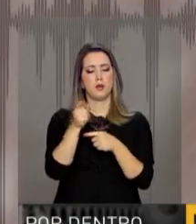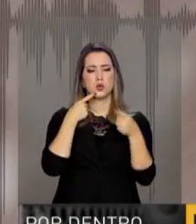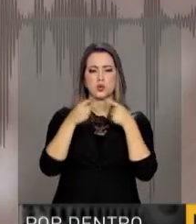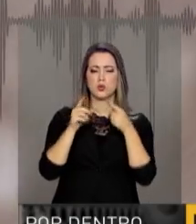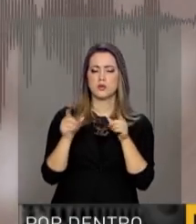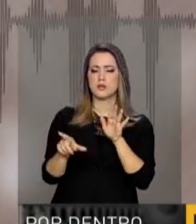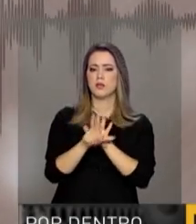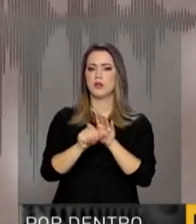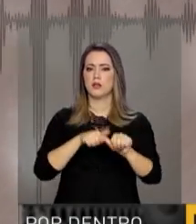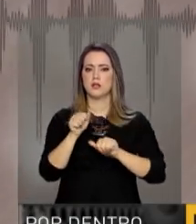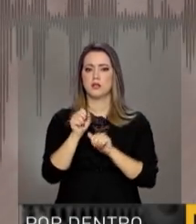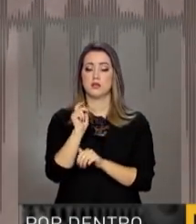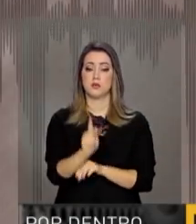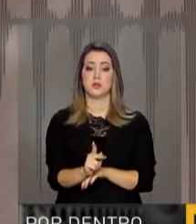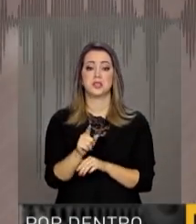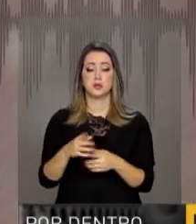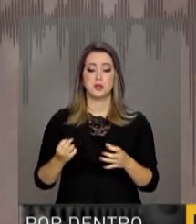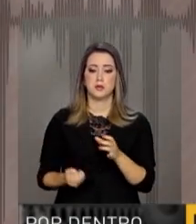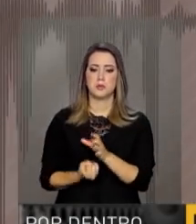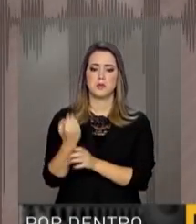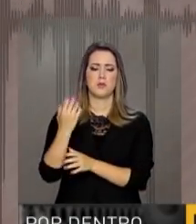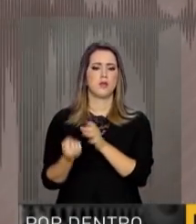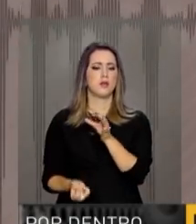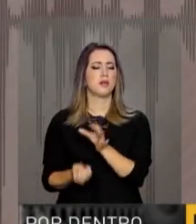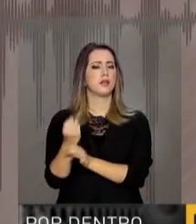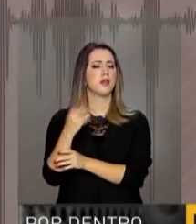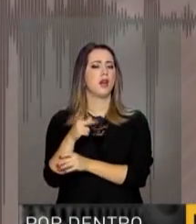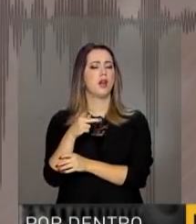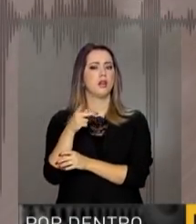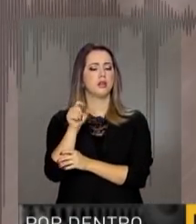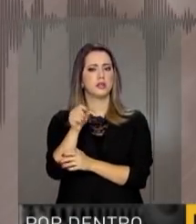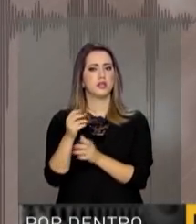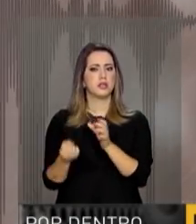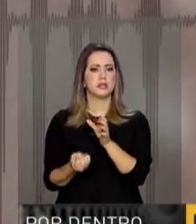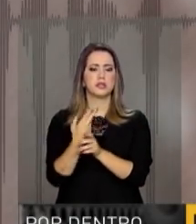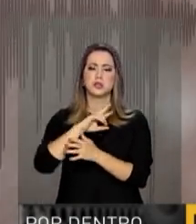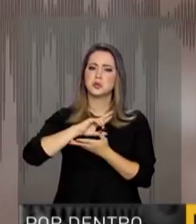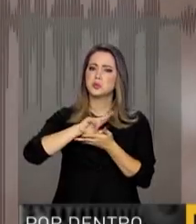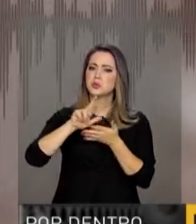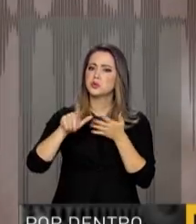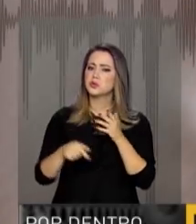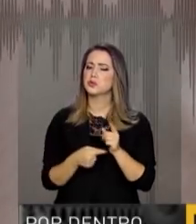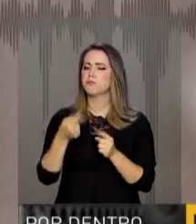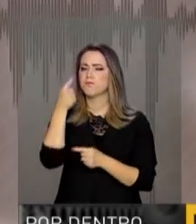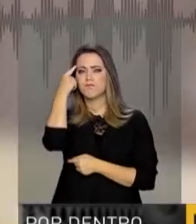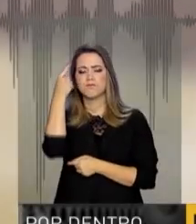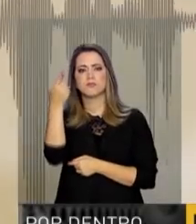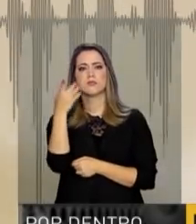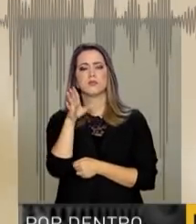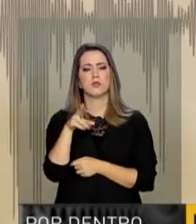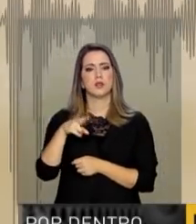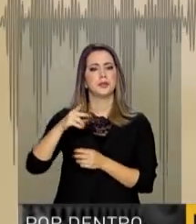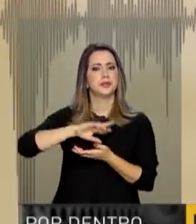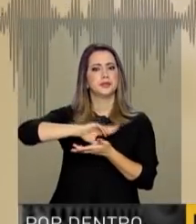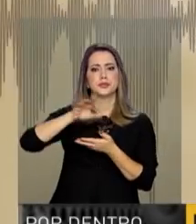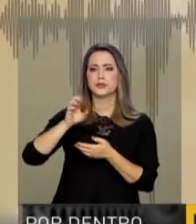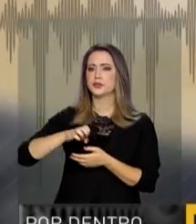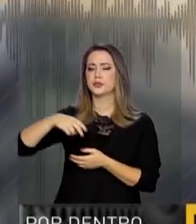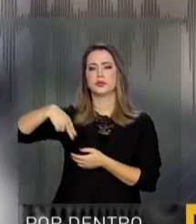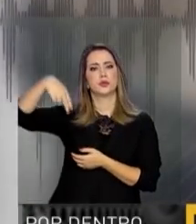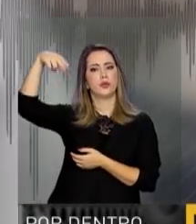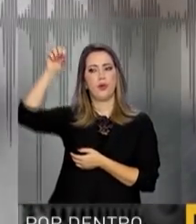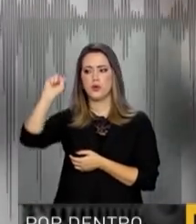está gerando uma certa polêmica de norte a sul, de leste a oeste, do Iapoque ao Chuí do